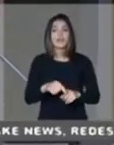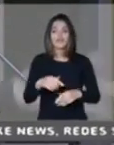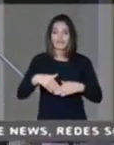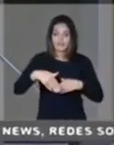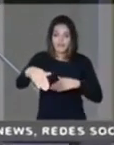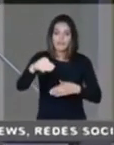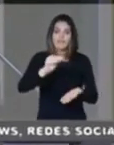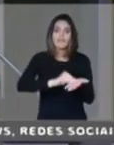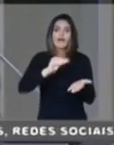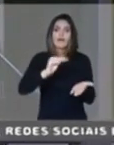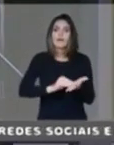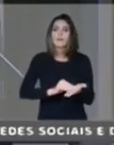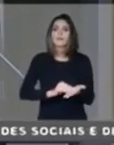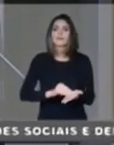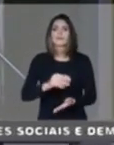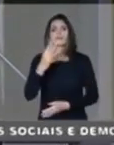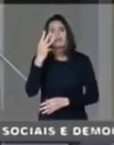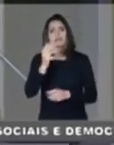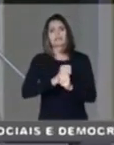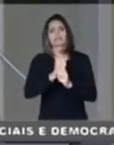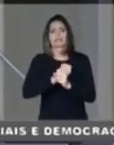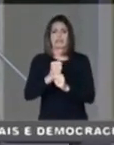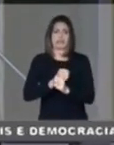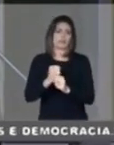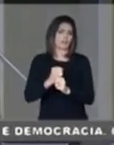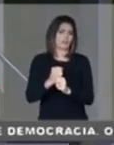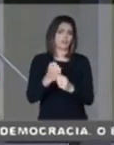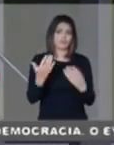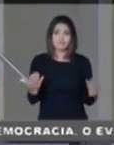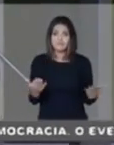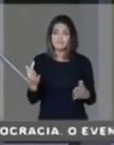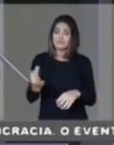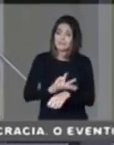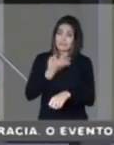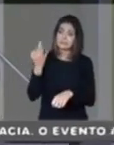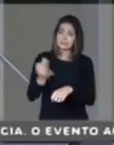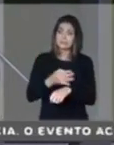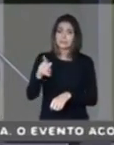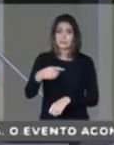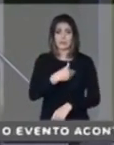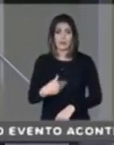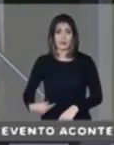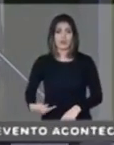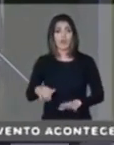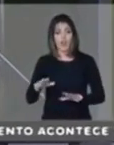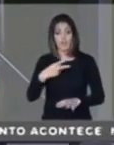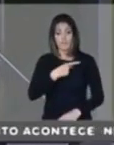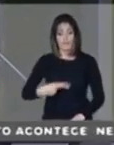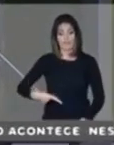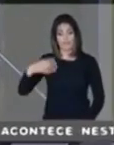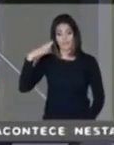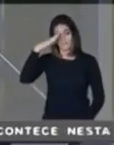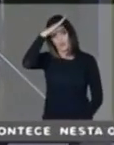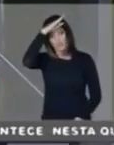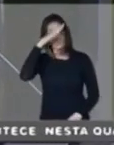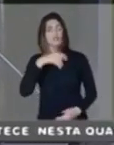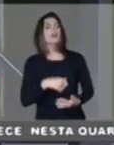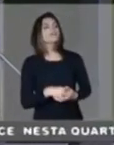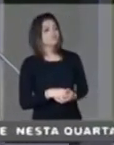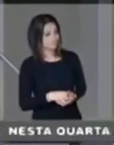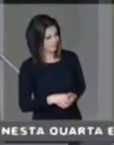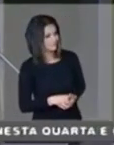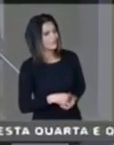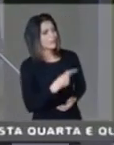4 anos, mais de três anos para aguentar esse governo. Um presidente que vira para o presidente dos Estados Unidos e diz,